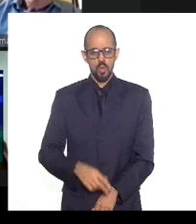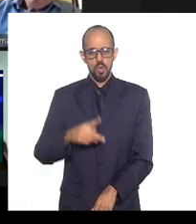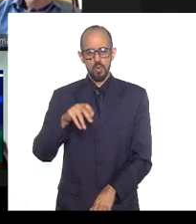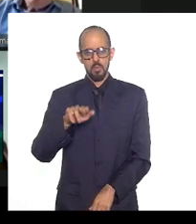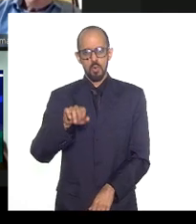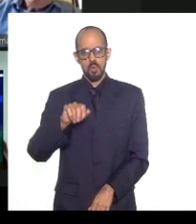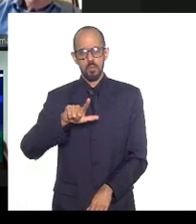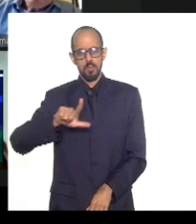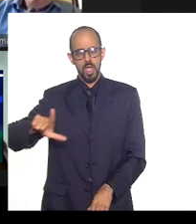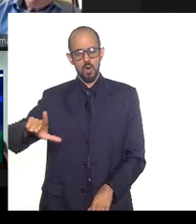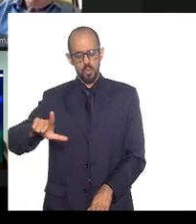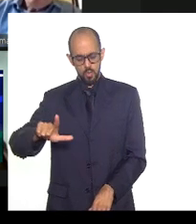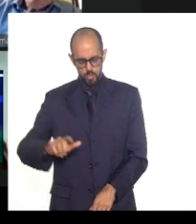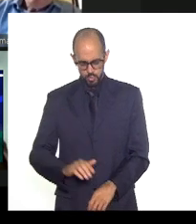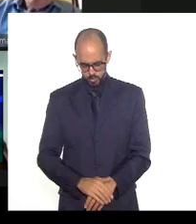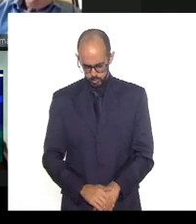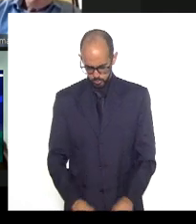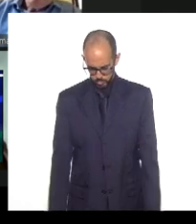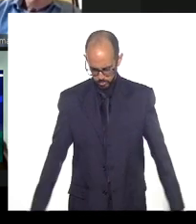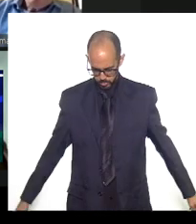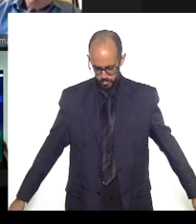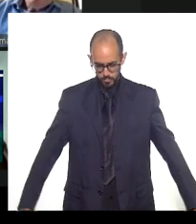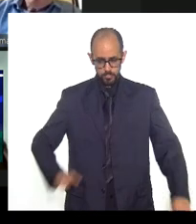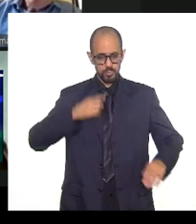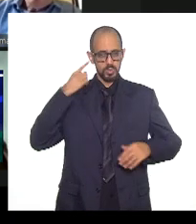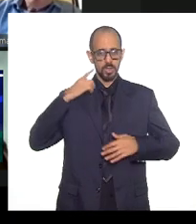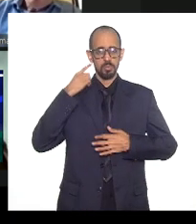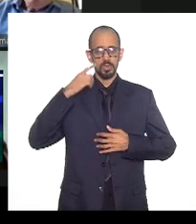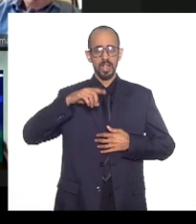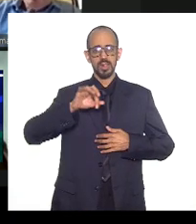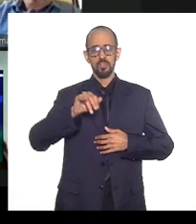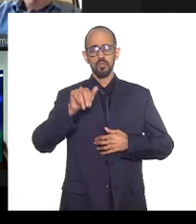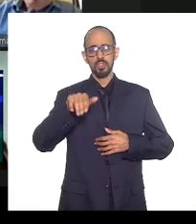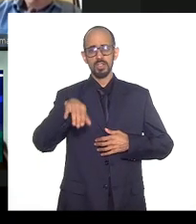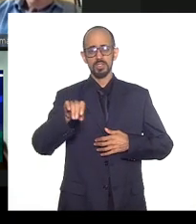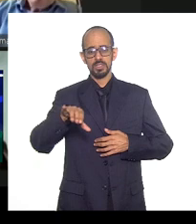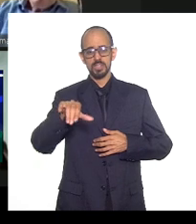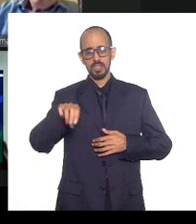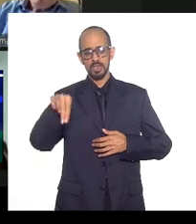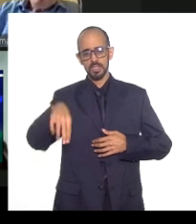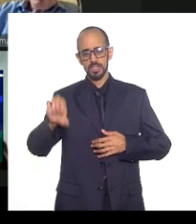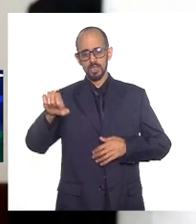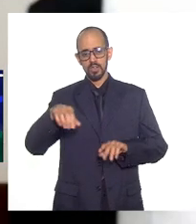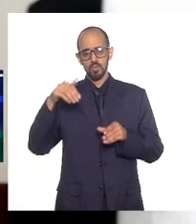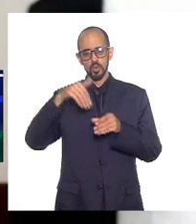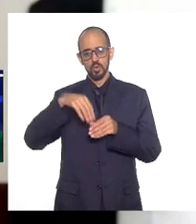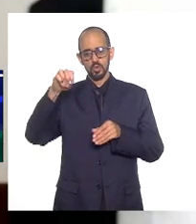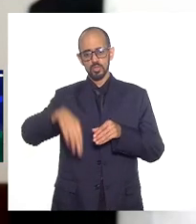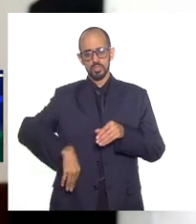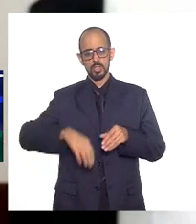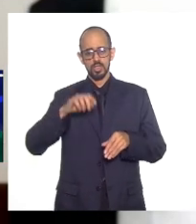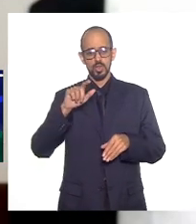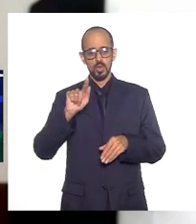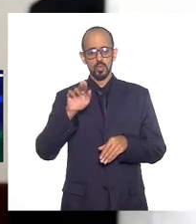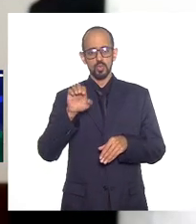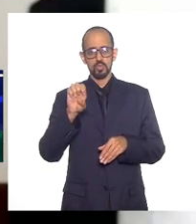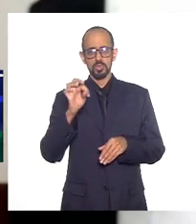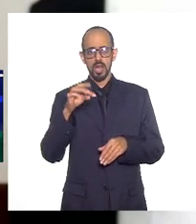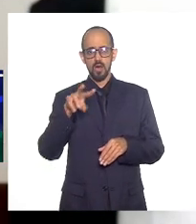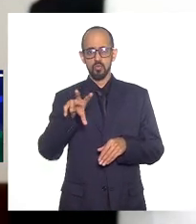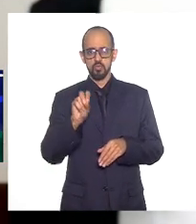Deputado Felipe Poubel. Deputada Franciane Mota, votou sim. Deputado Gustavo Schmidt.